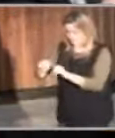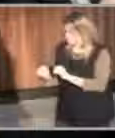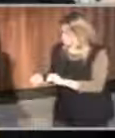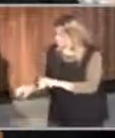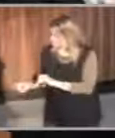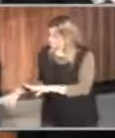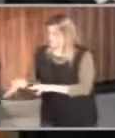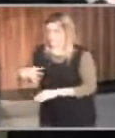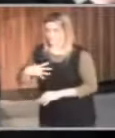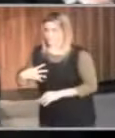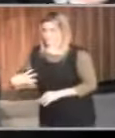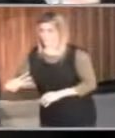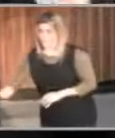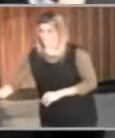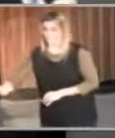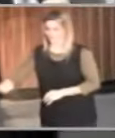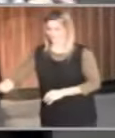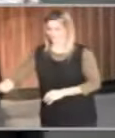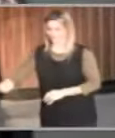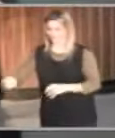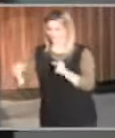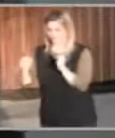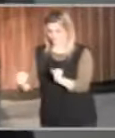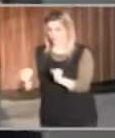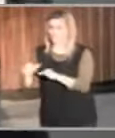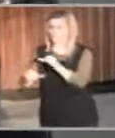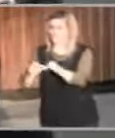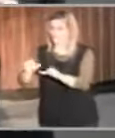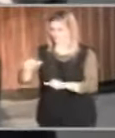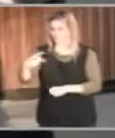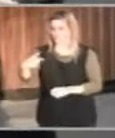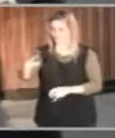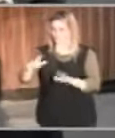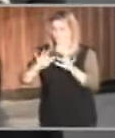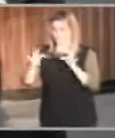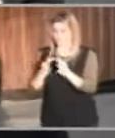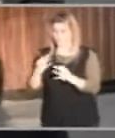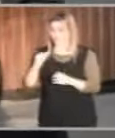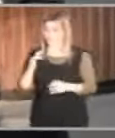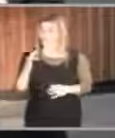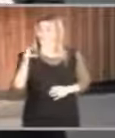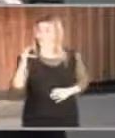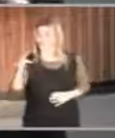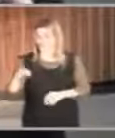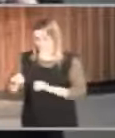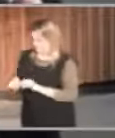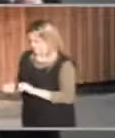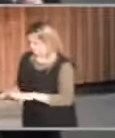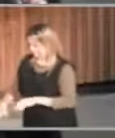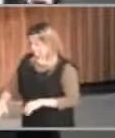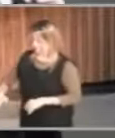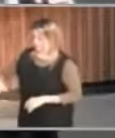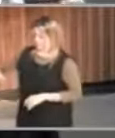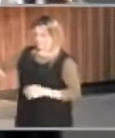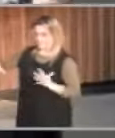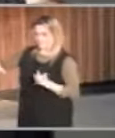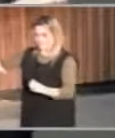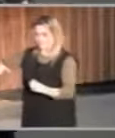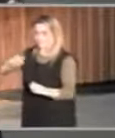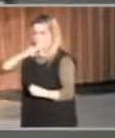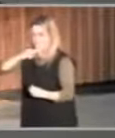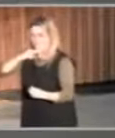não negocie esses valores e você vai ver a tua casa abençoada porque através de você a bênção de